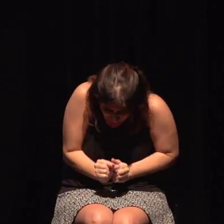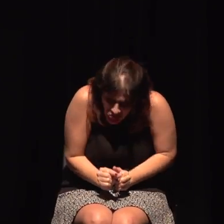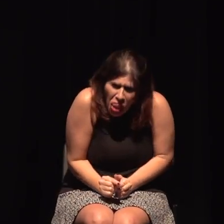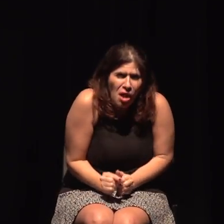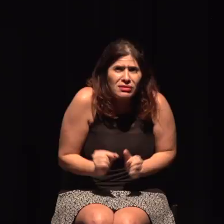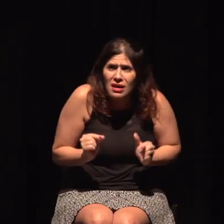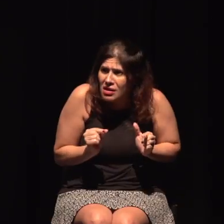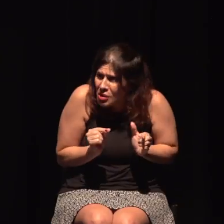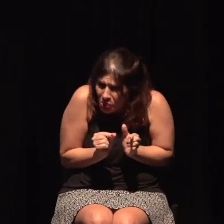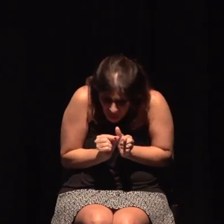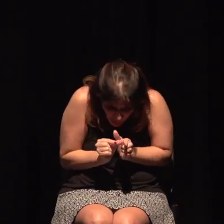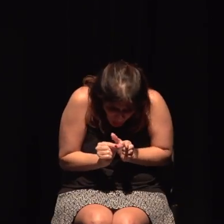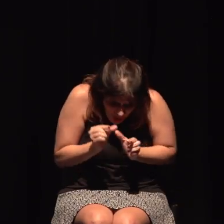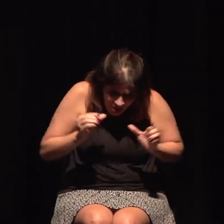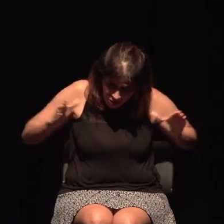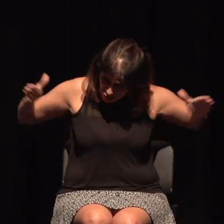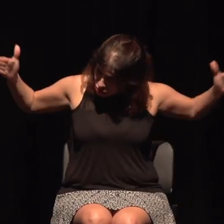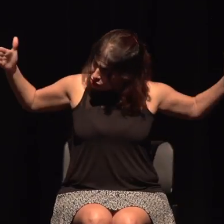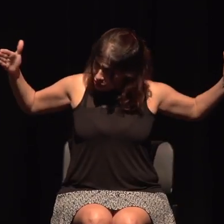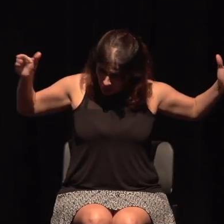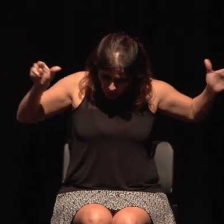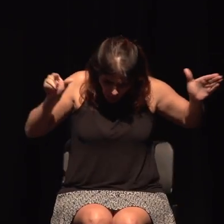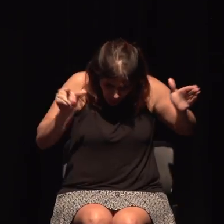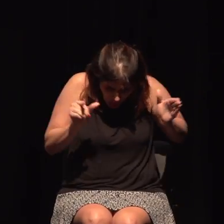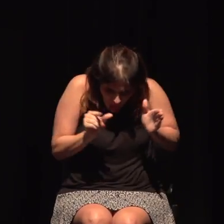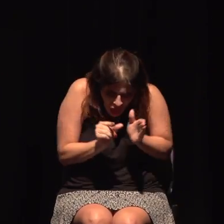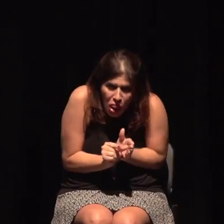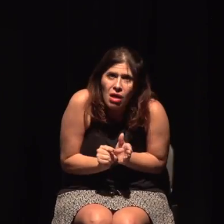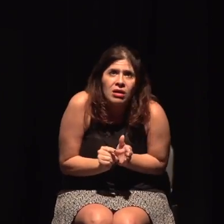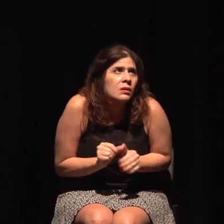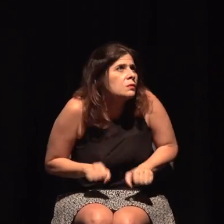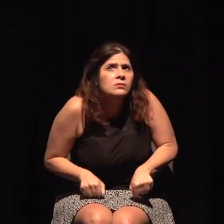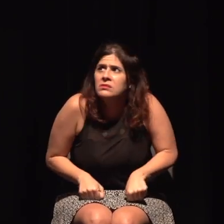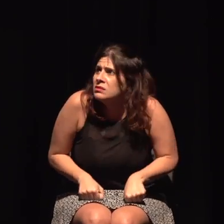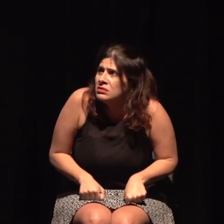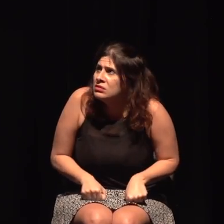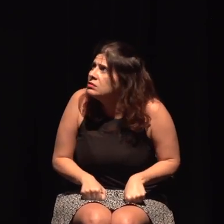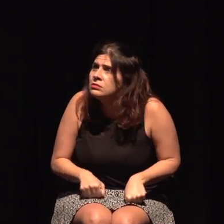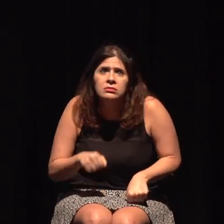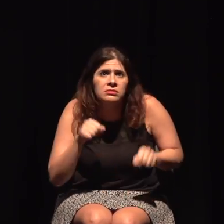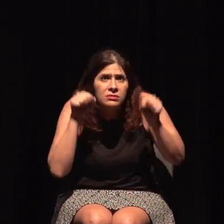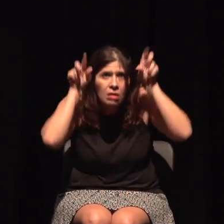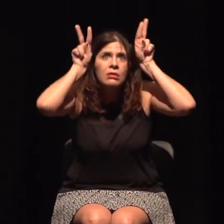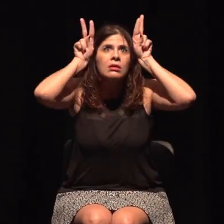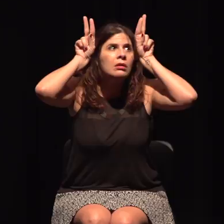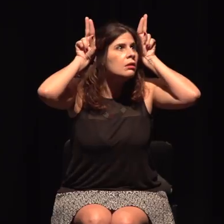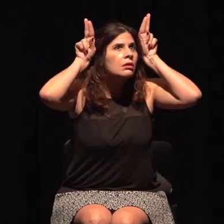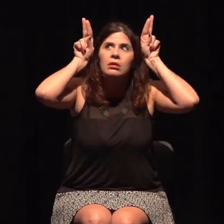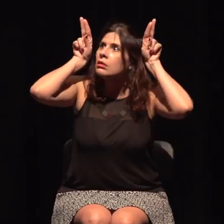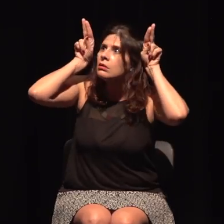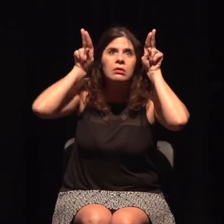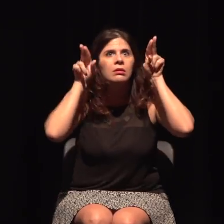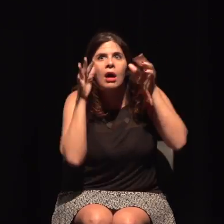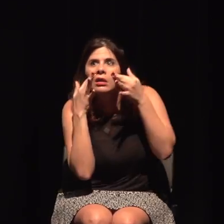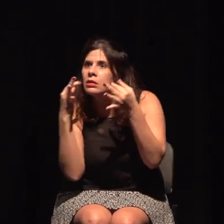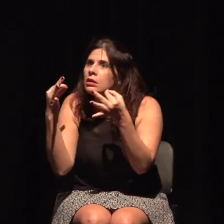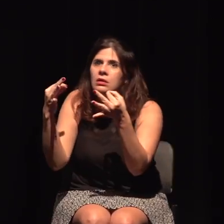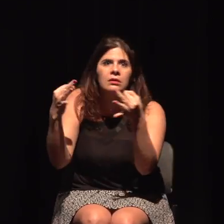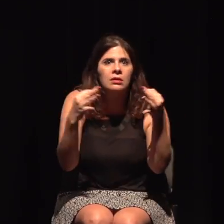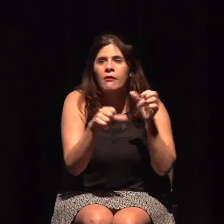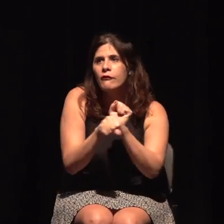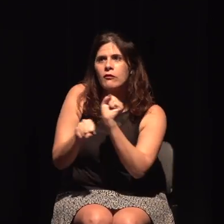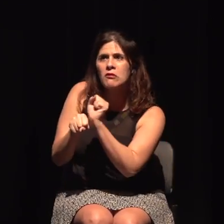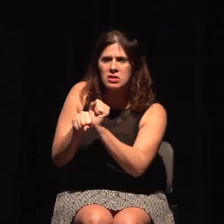menor cubo, dos 20 ou 100 que se encaixam uns dentro dos outros. Vou ficar deitado, vigilante, vou manter as